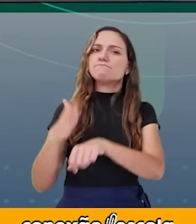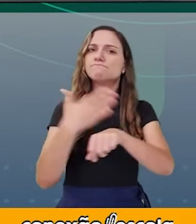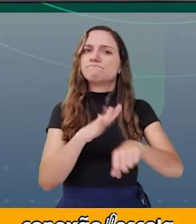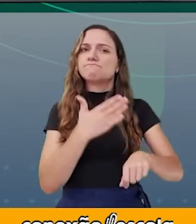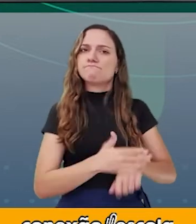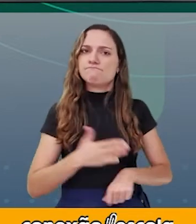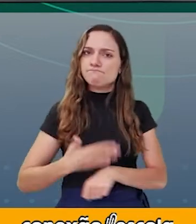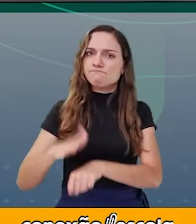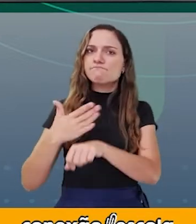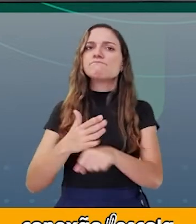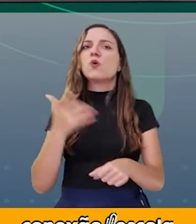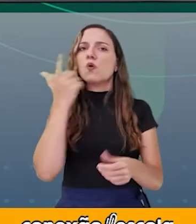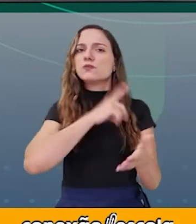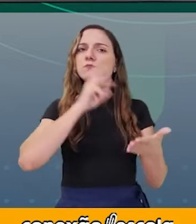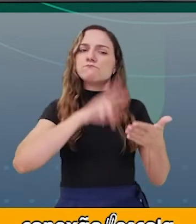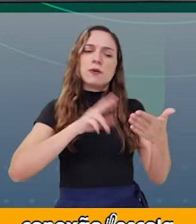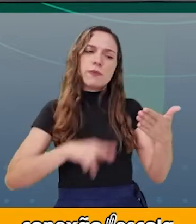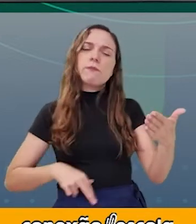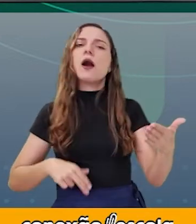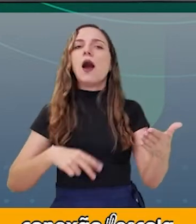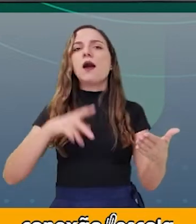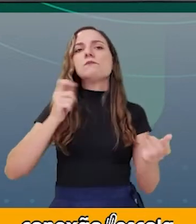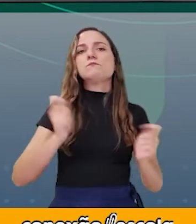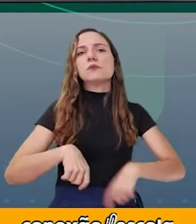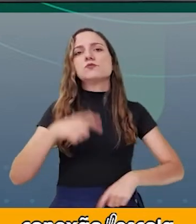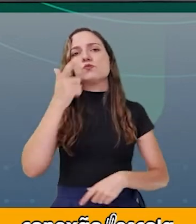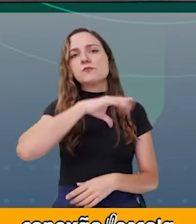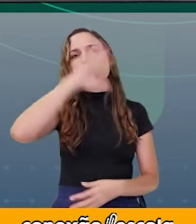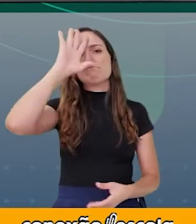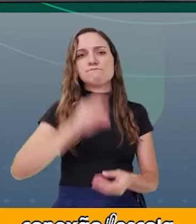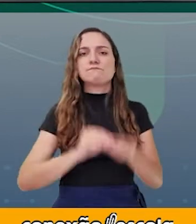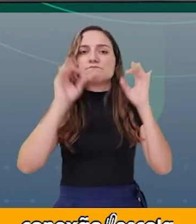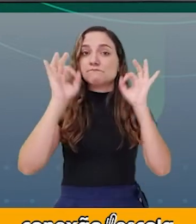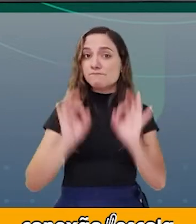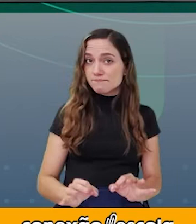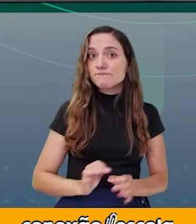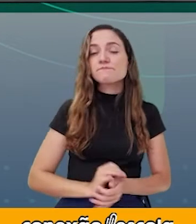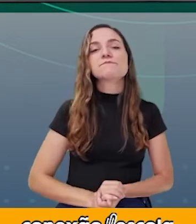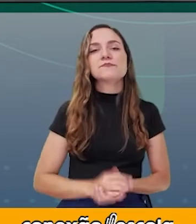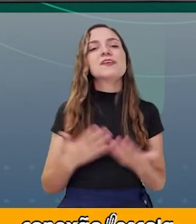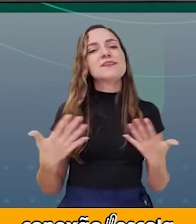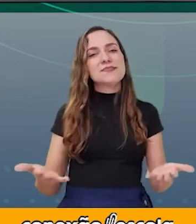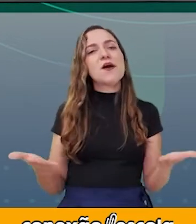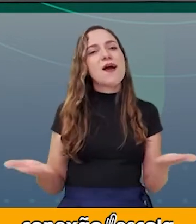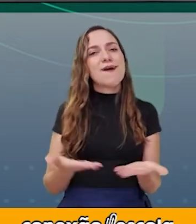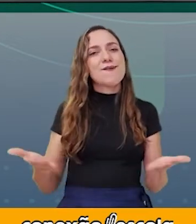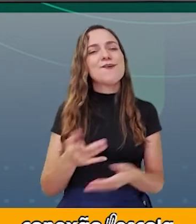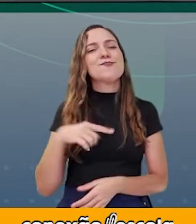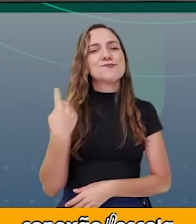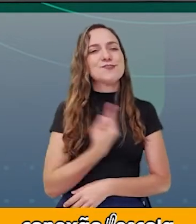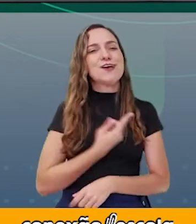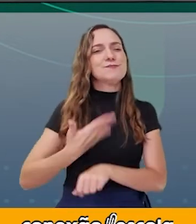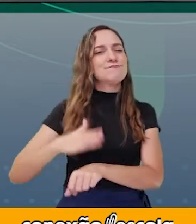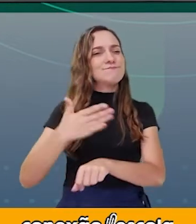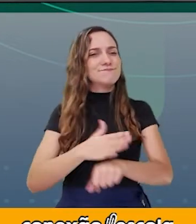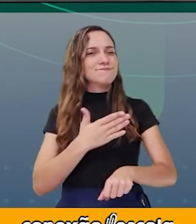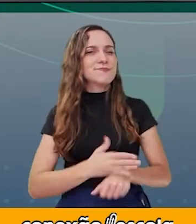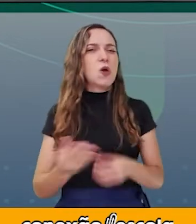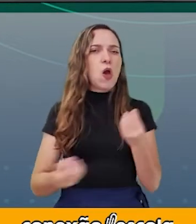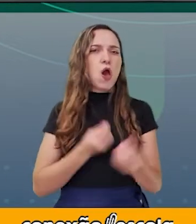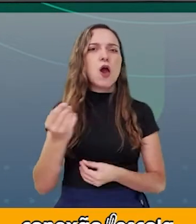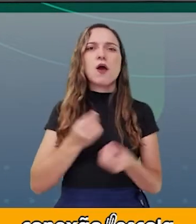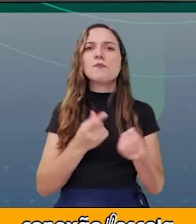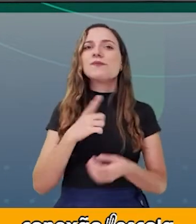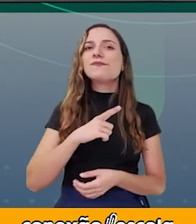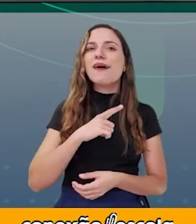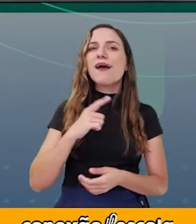realizo na prática o conteúdo que eu aprendi. Então, é hora de resolver algumas